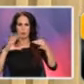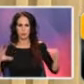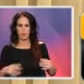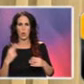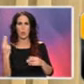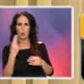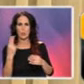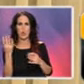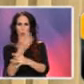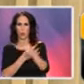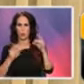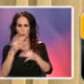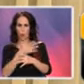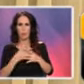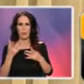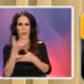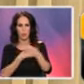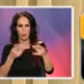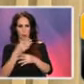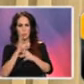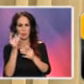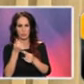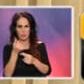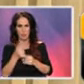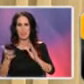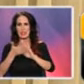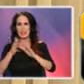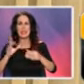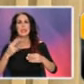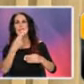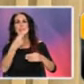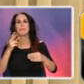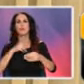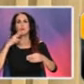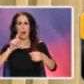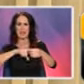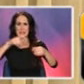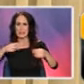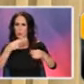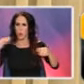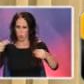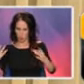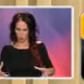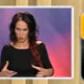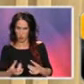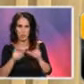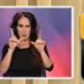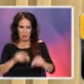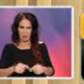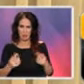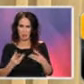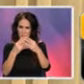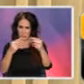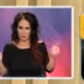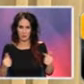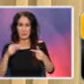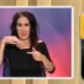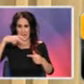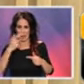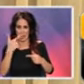União Económica e Monetária e a saída de Portugal do euro, para além da dissolução da